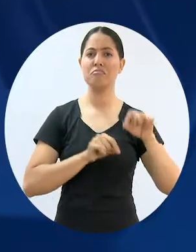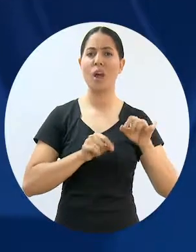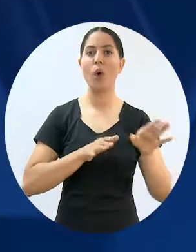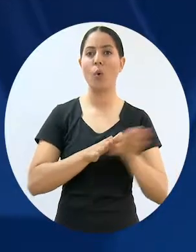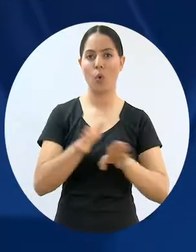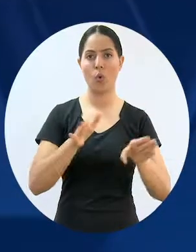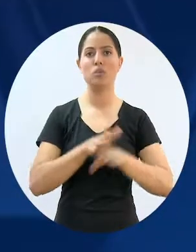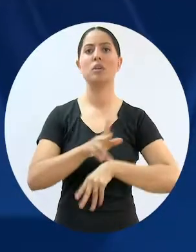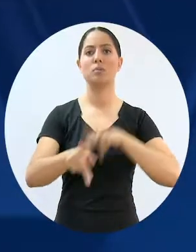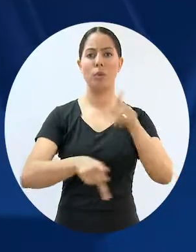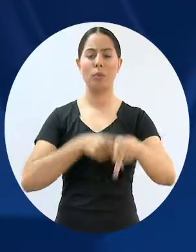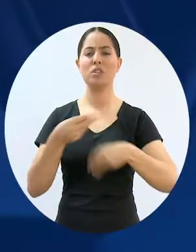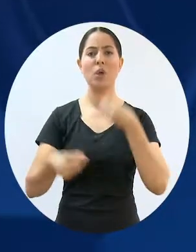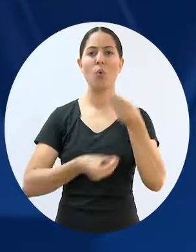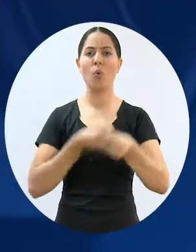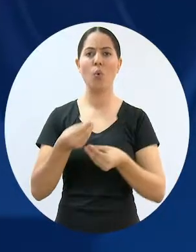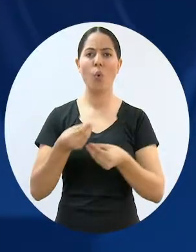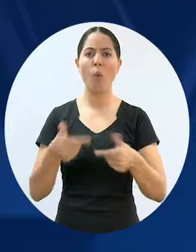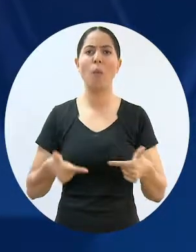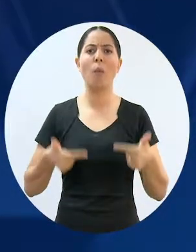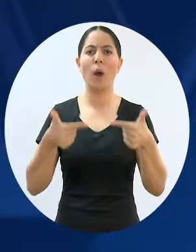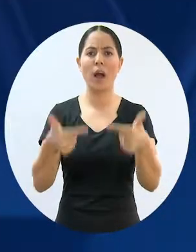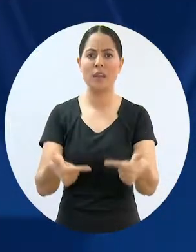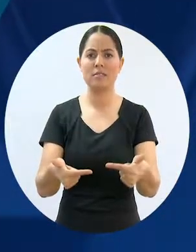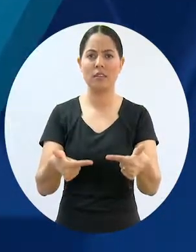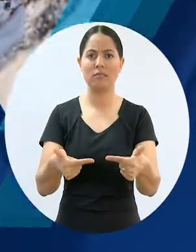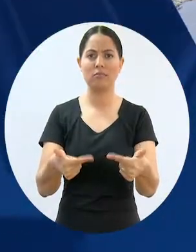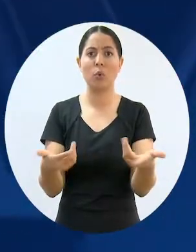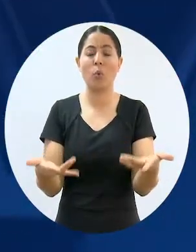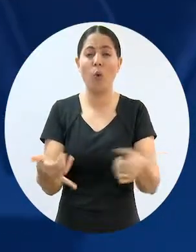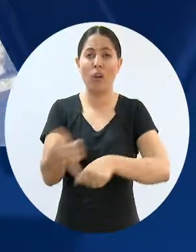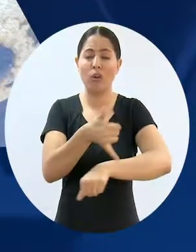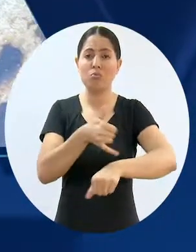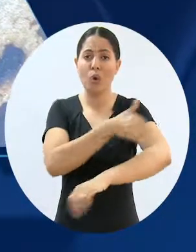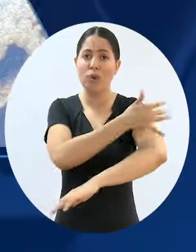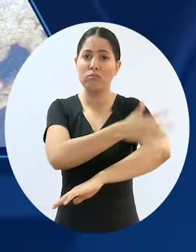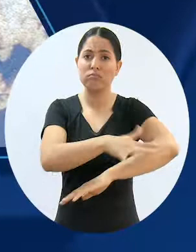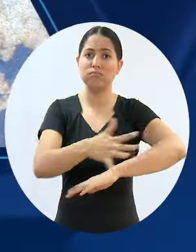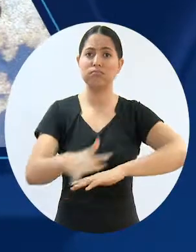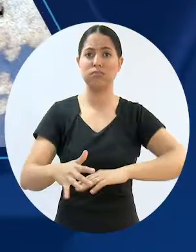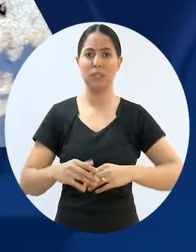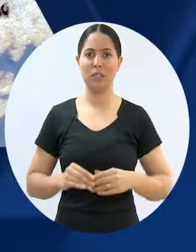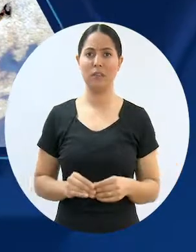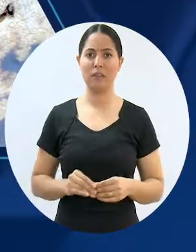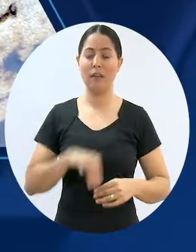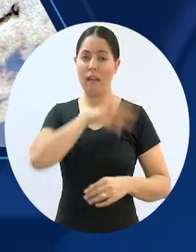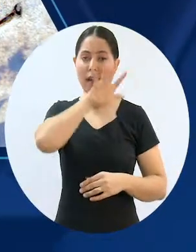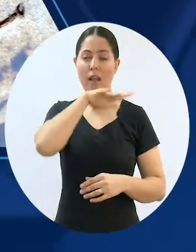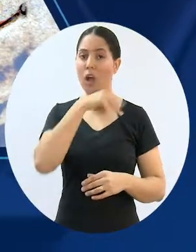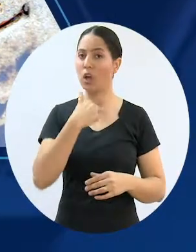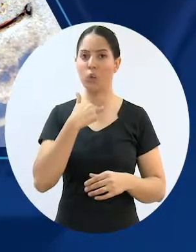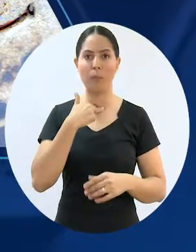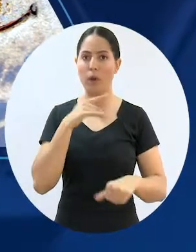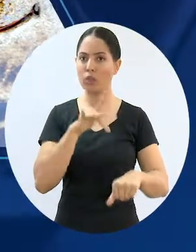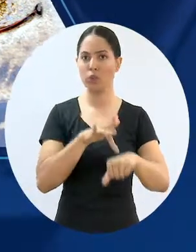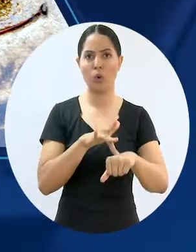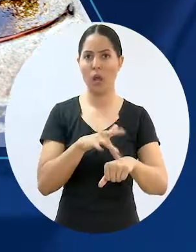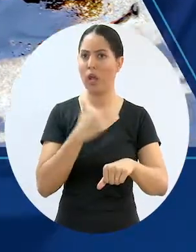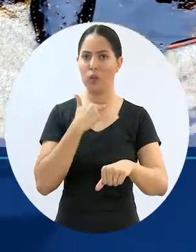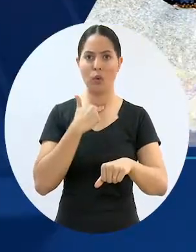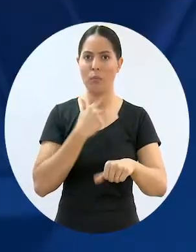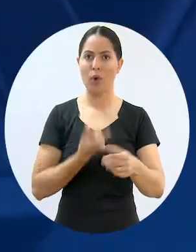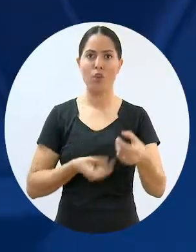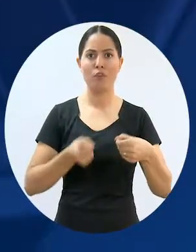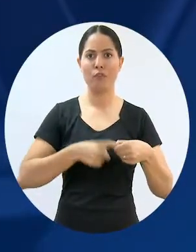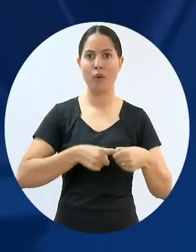a população sobre como agir a partir do aparecimento das manchas de óleo. Os animais atingidos não devem ser tocados nem devolvidos